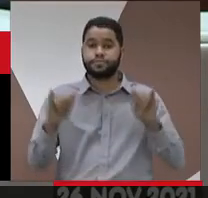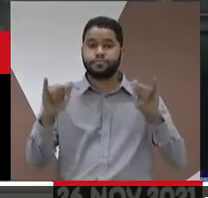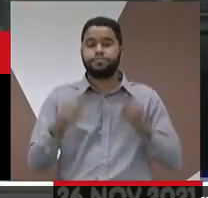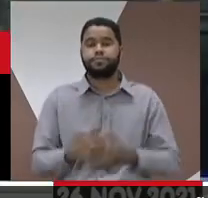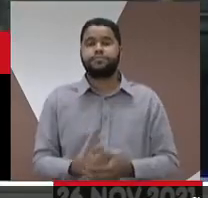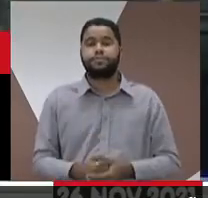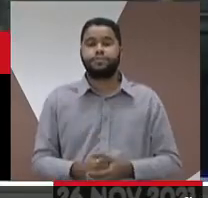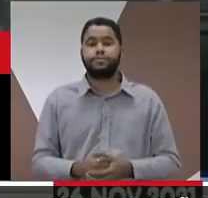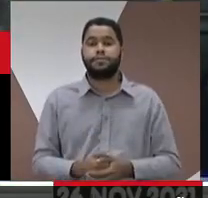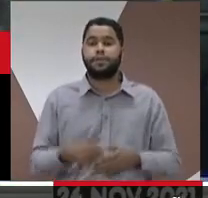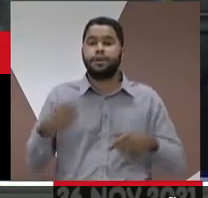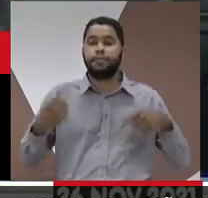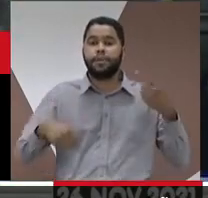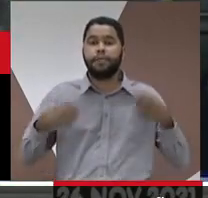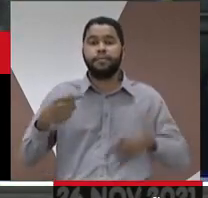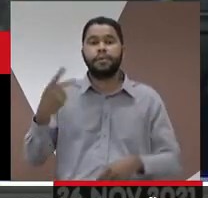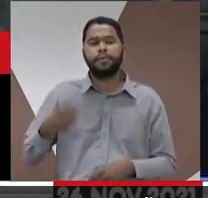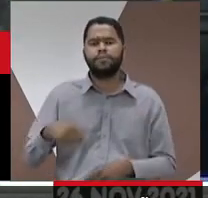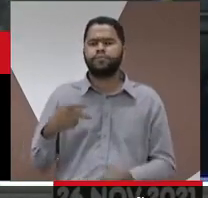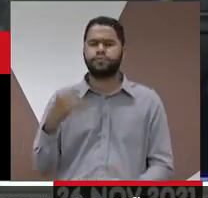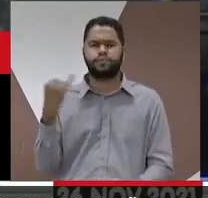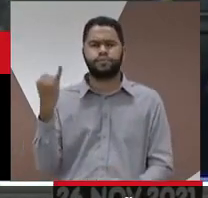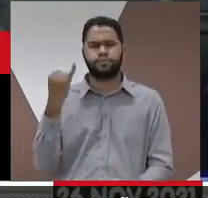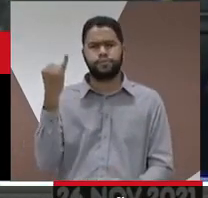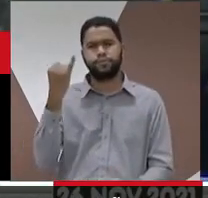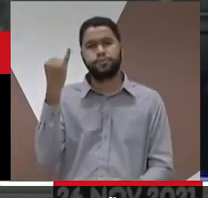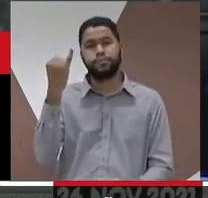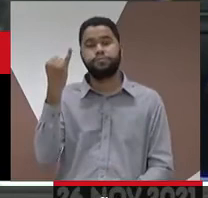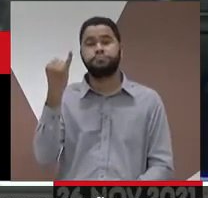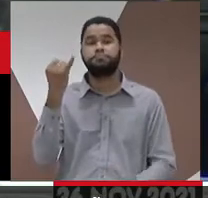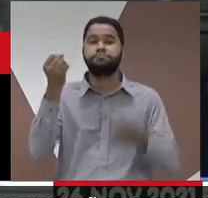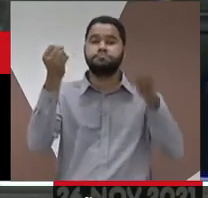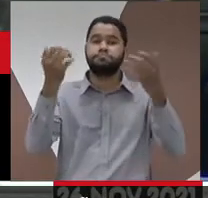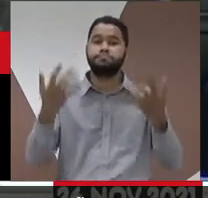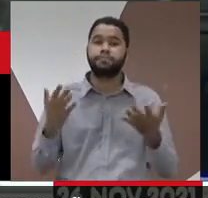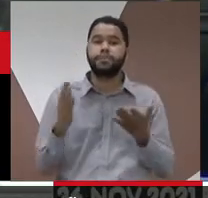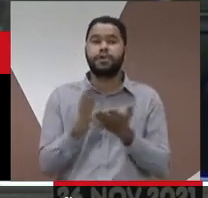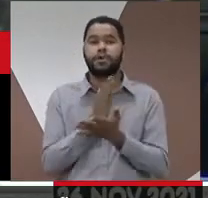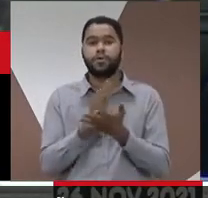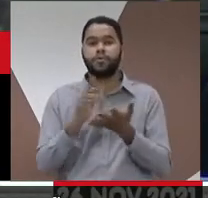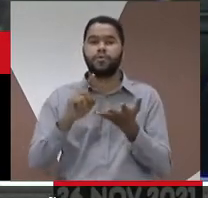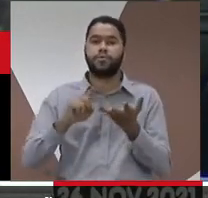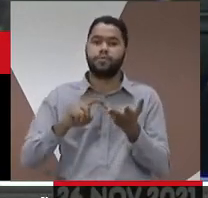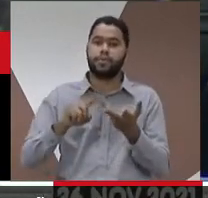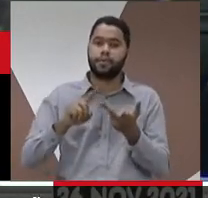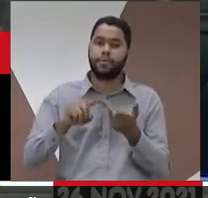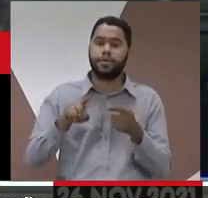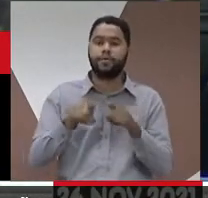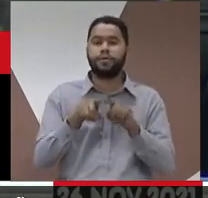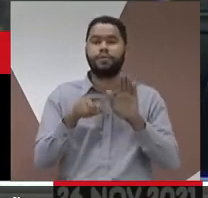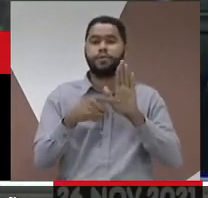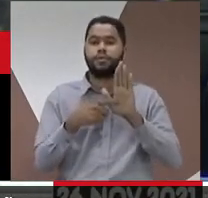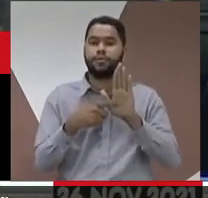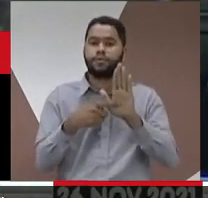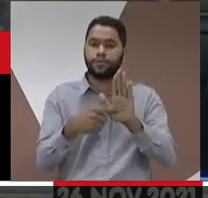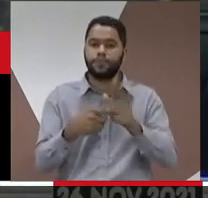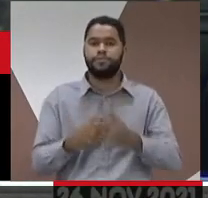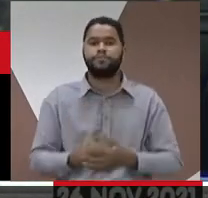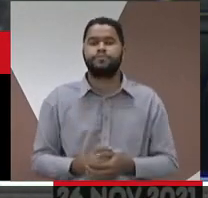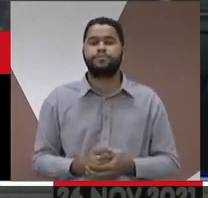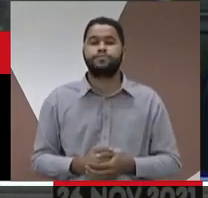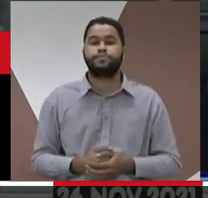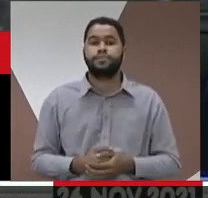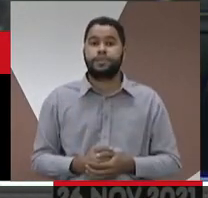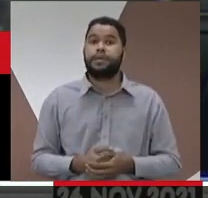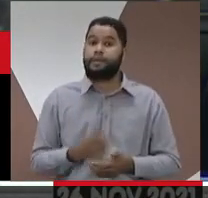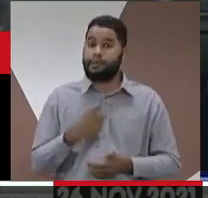este debate foi muito importante para esclarecer alguns pontos e demonstrar também que